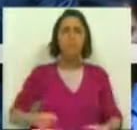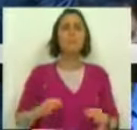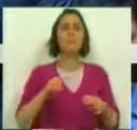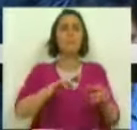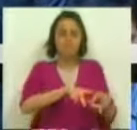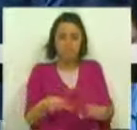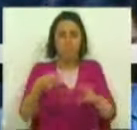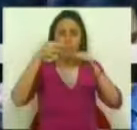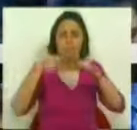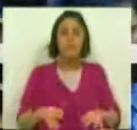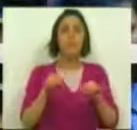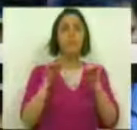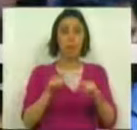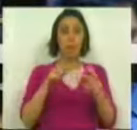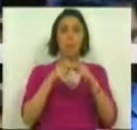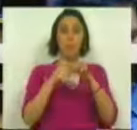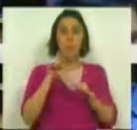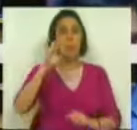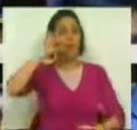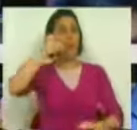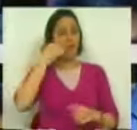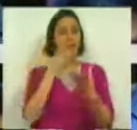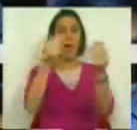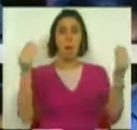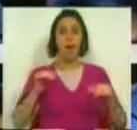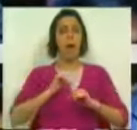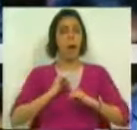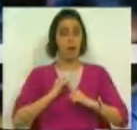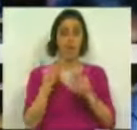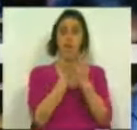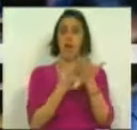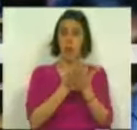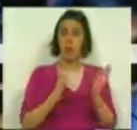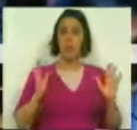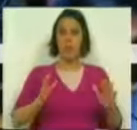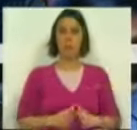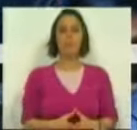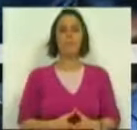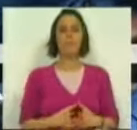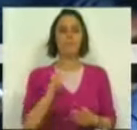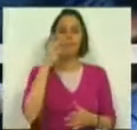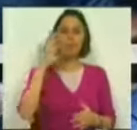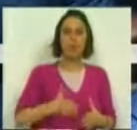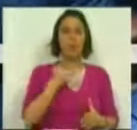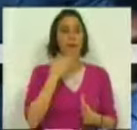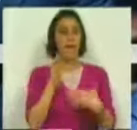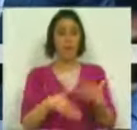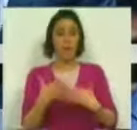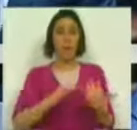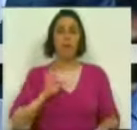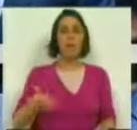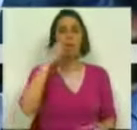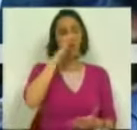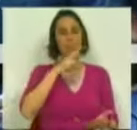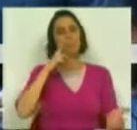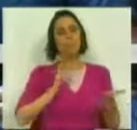verem executadas, e esse é um drama que também afeta muito a nossa economia. E uma justiça eficaz, Sr. Primeiro-Ministro,